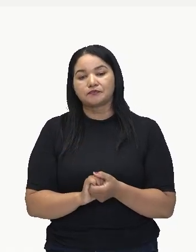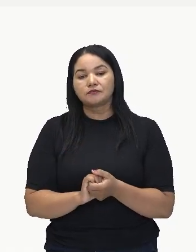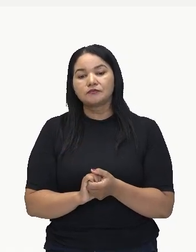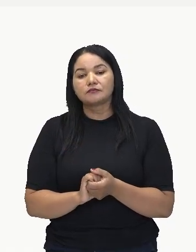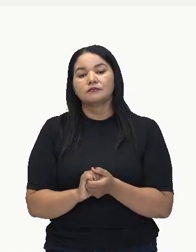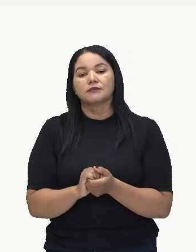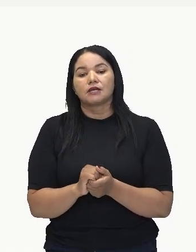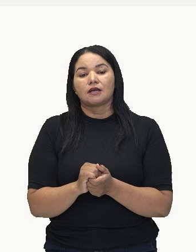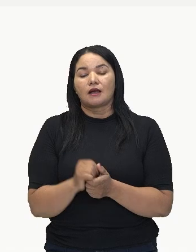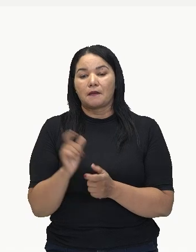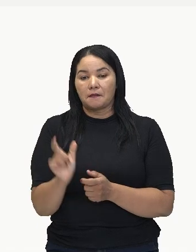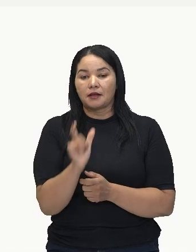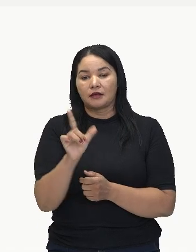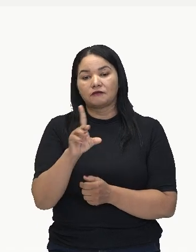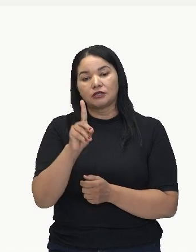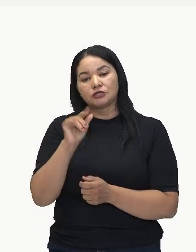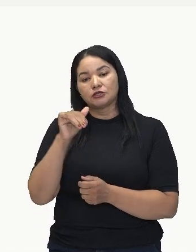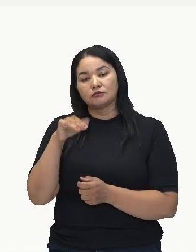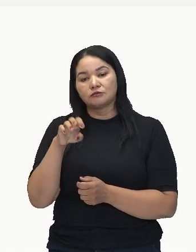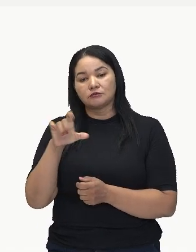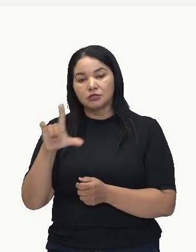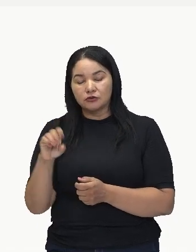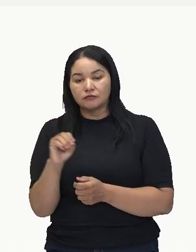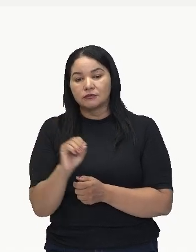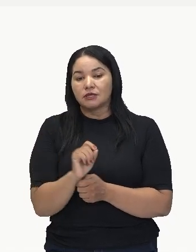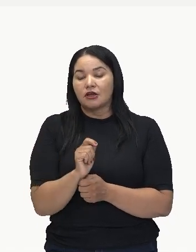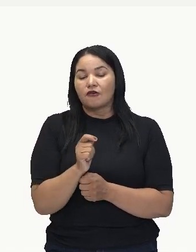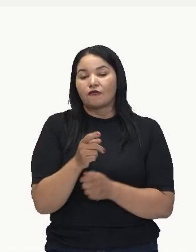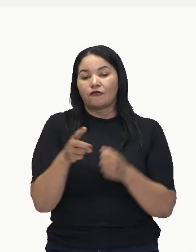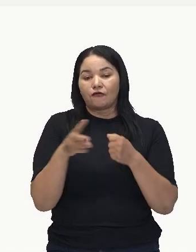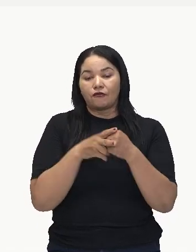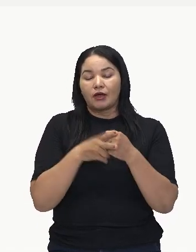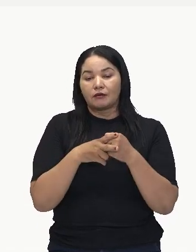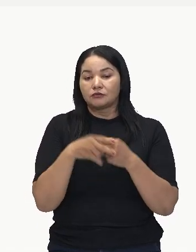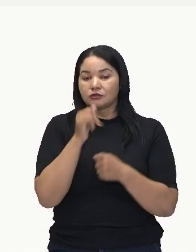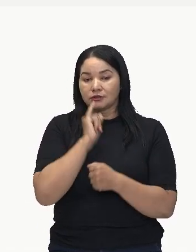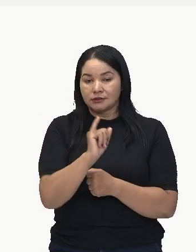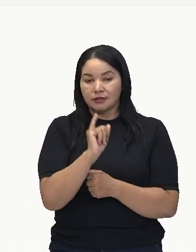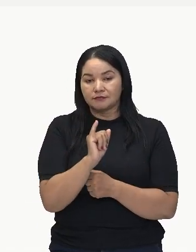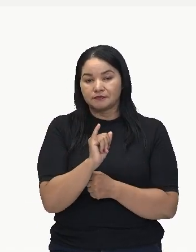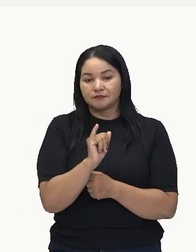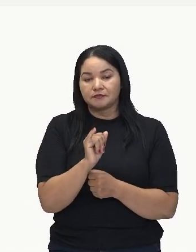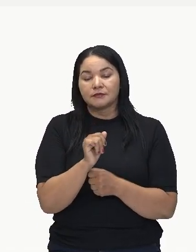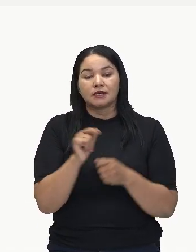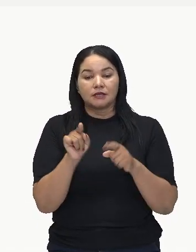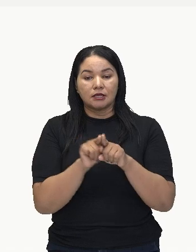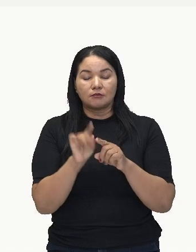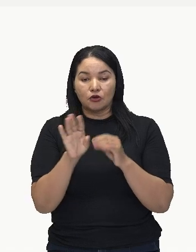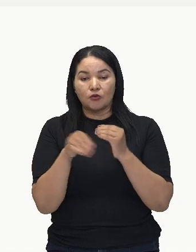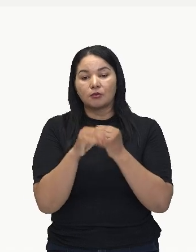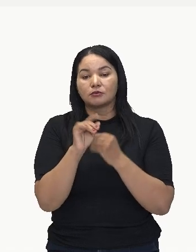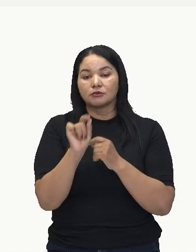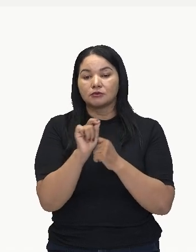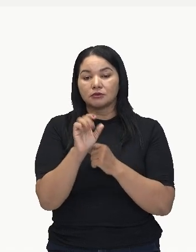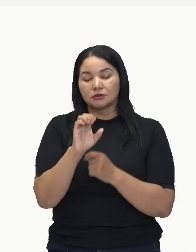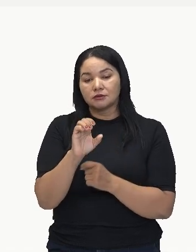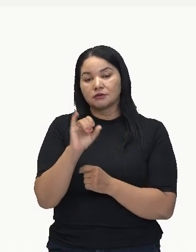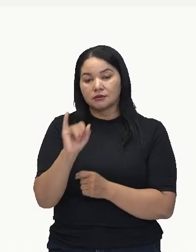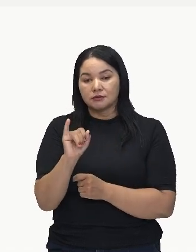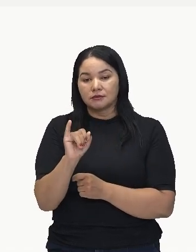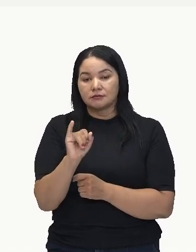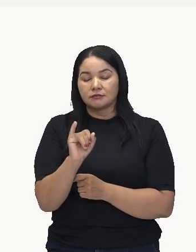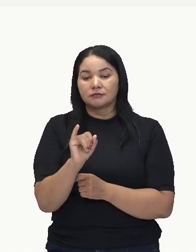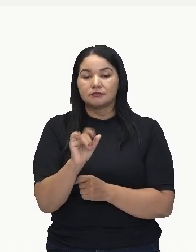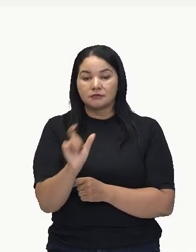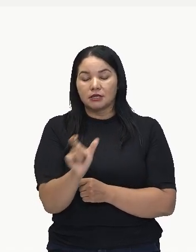dímelo ahora. E aqui você tem o verbo dizer, ó, di. Depois você tem o complemento indireto, me. E depois a coisa que vai ser